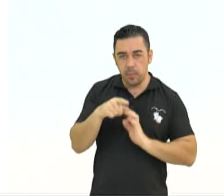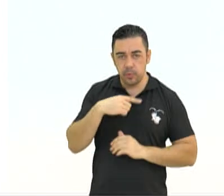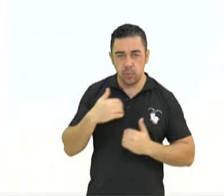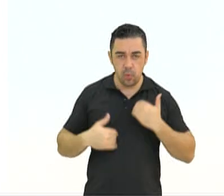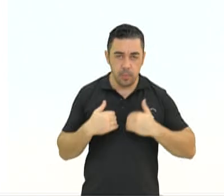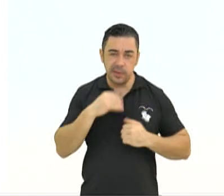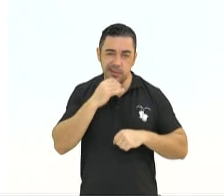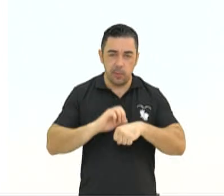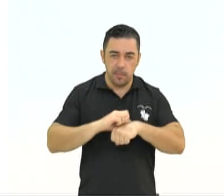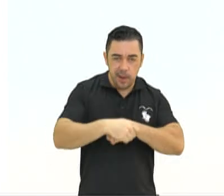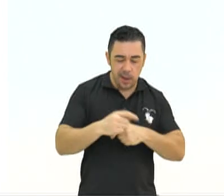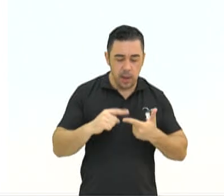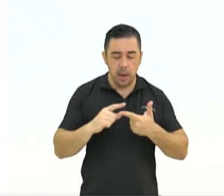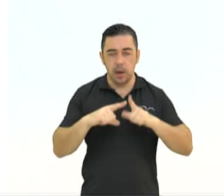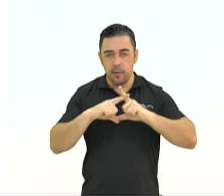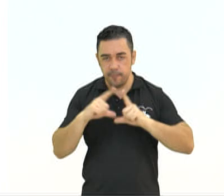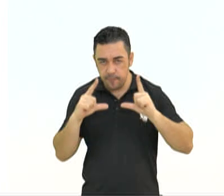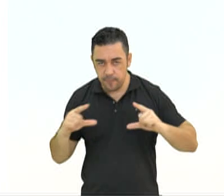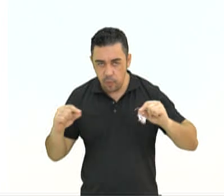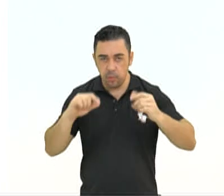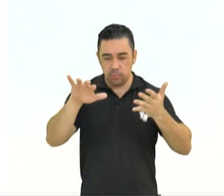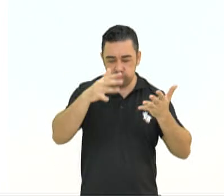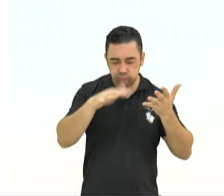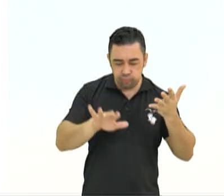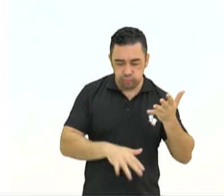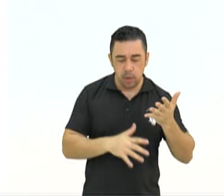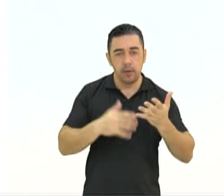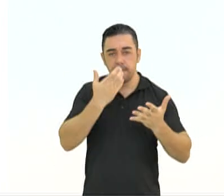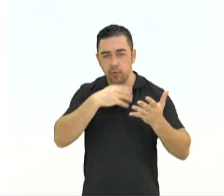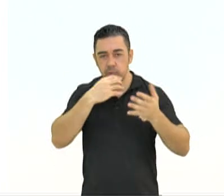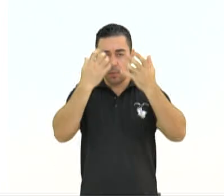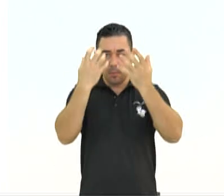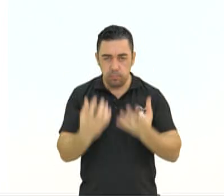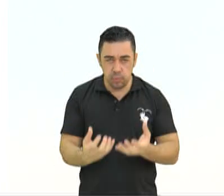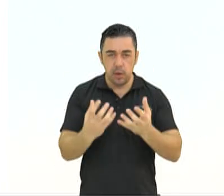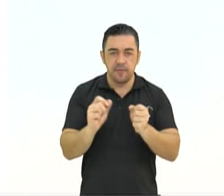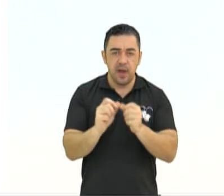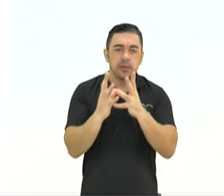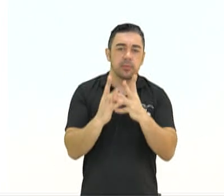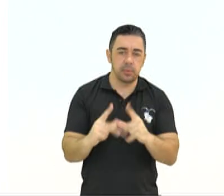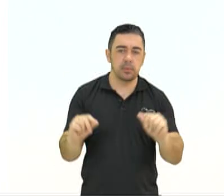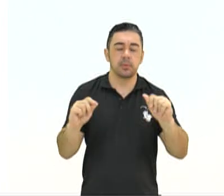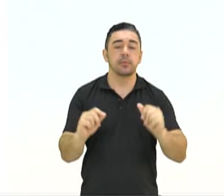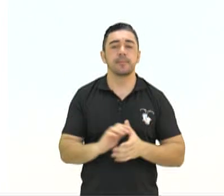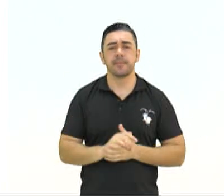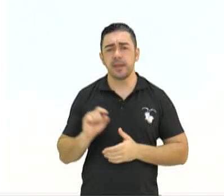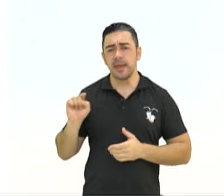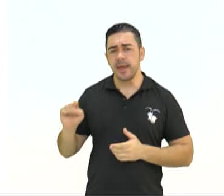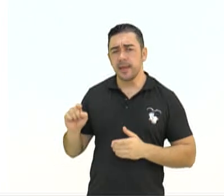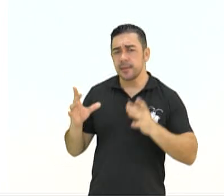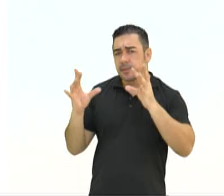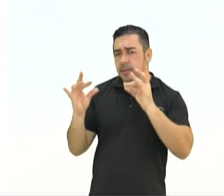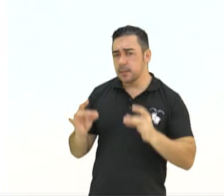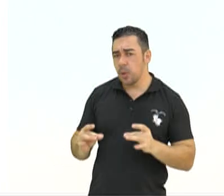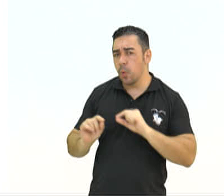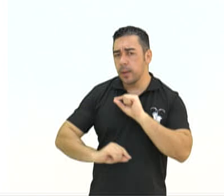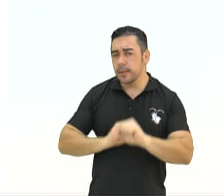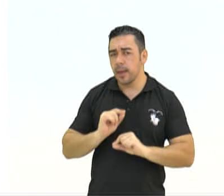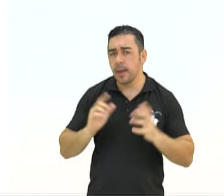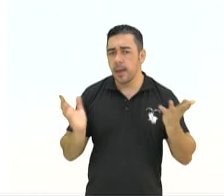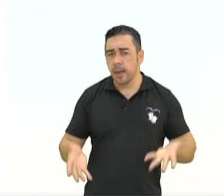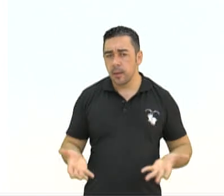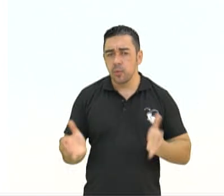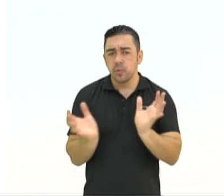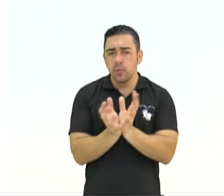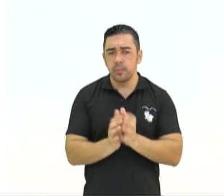como pele, folhas e frutas que caem no solo, provocando a sua decomposição. Os seres vivos da descrição pertencem a